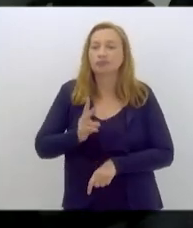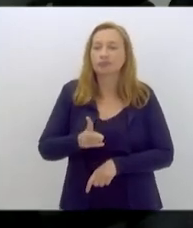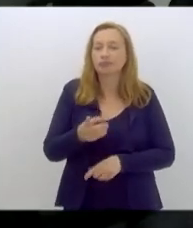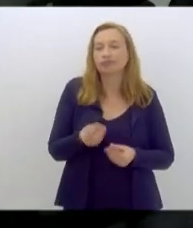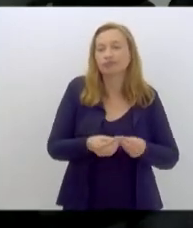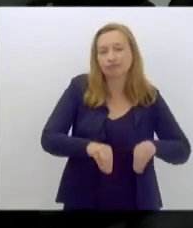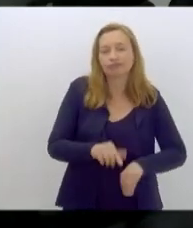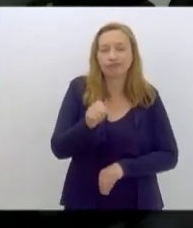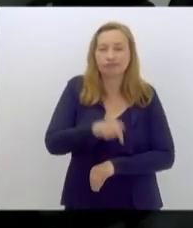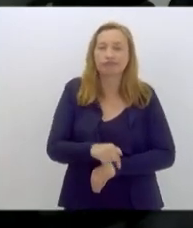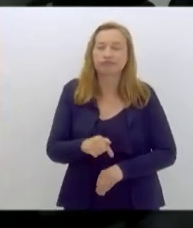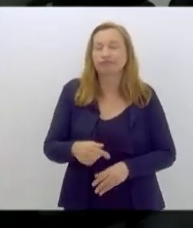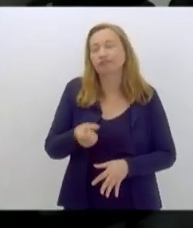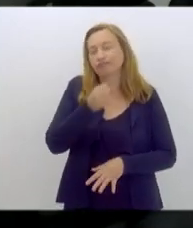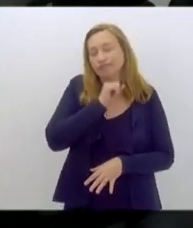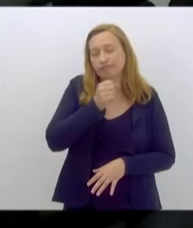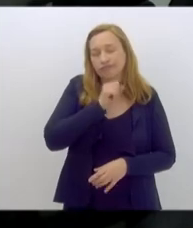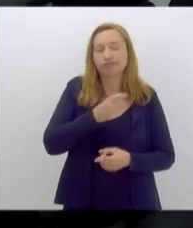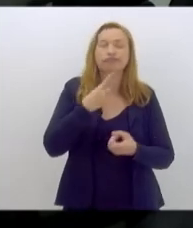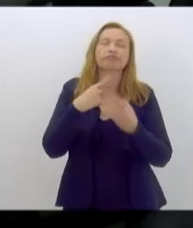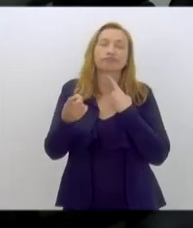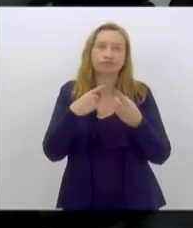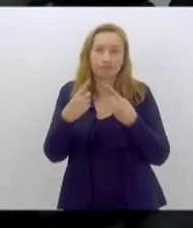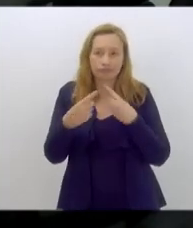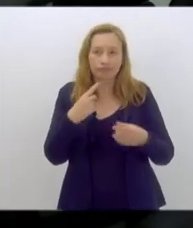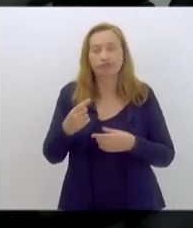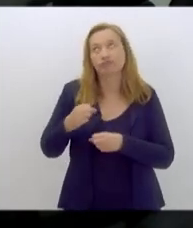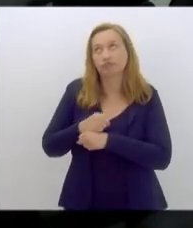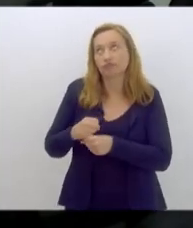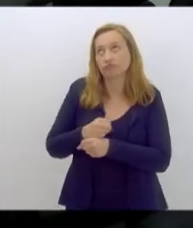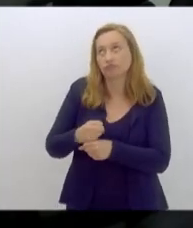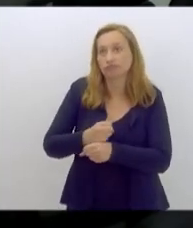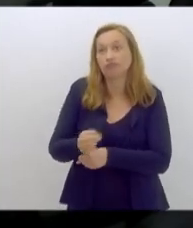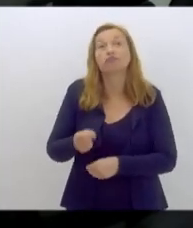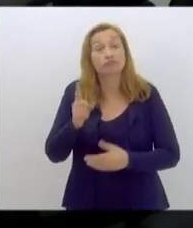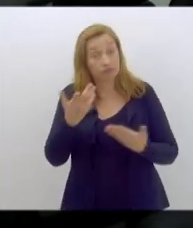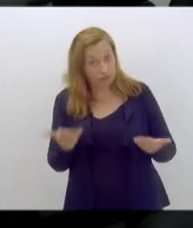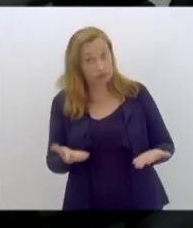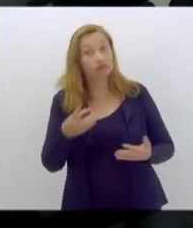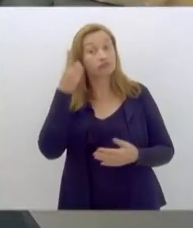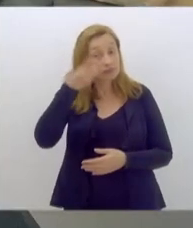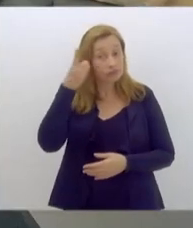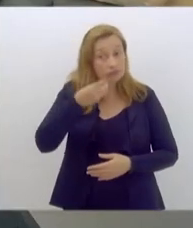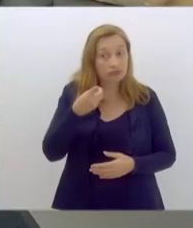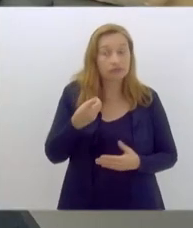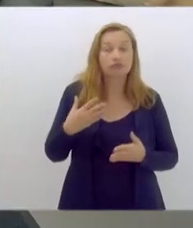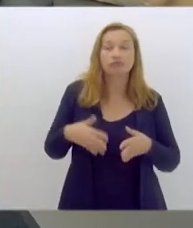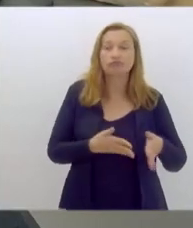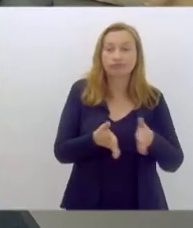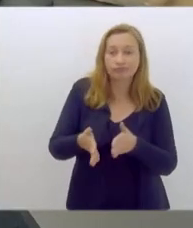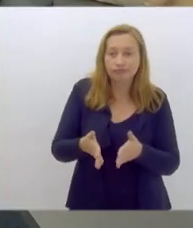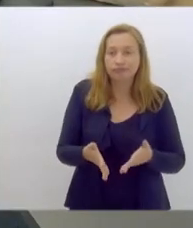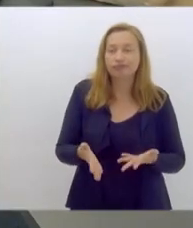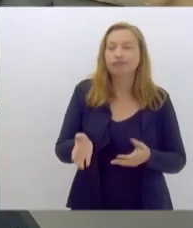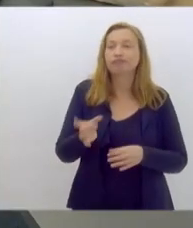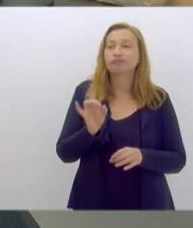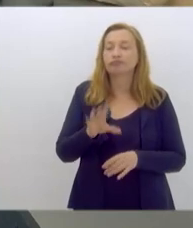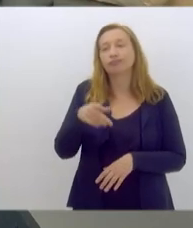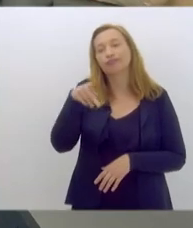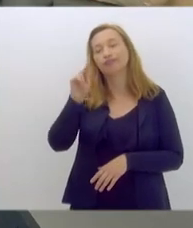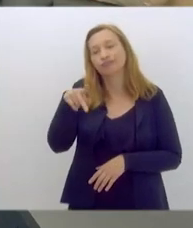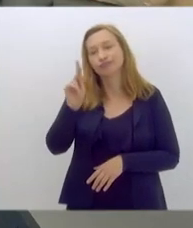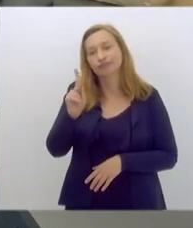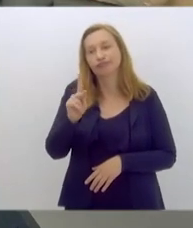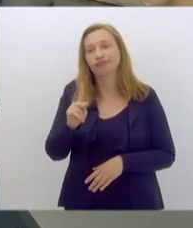é prejudicado aqui aquela velha discussão que a gente já faz há tantos anos né Deputado sobre a questão de origem indígena que só o petróleo